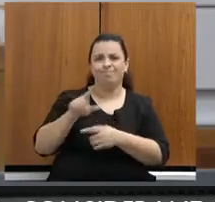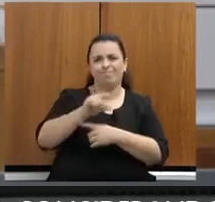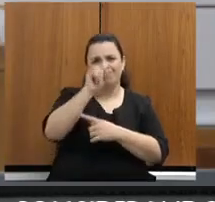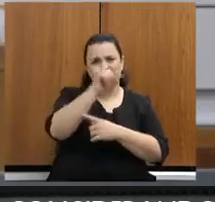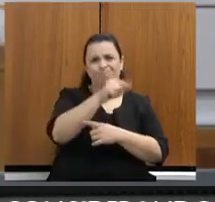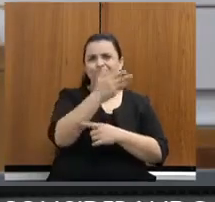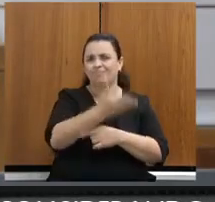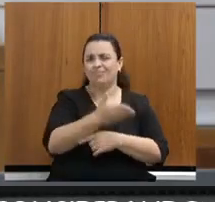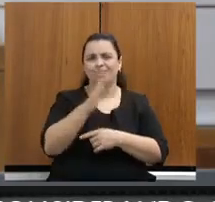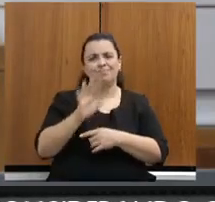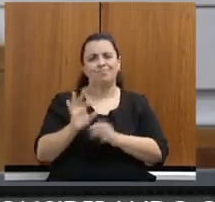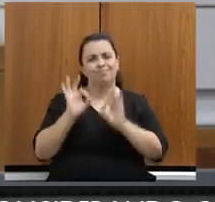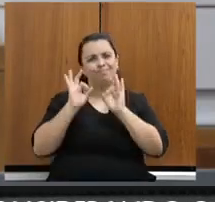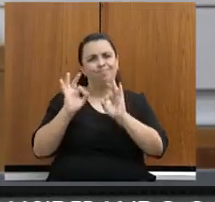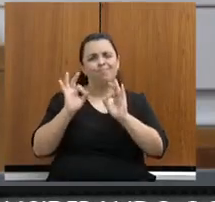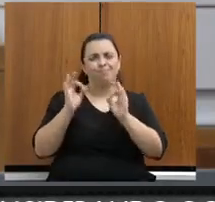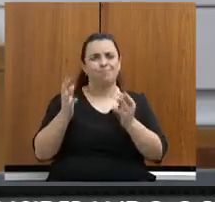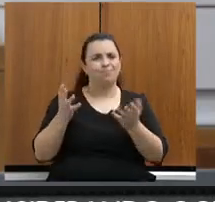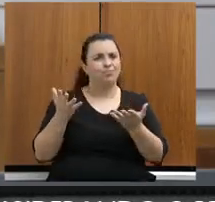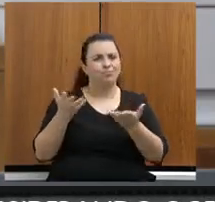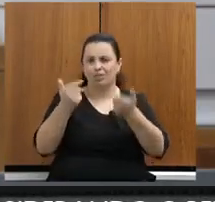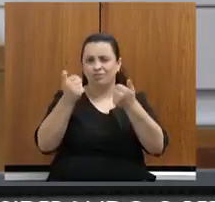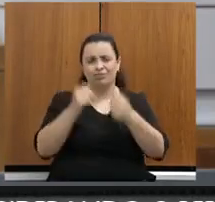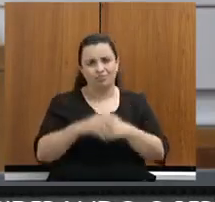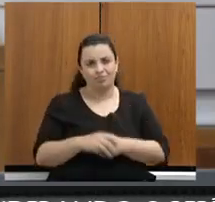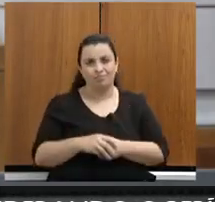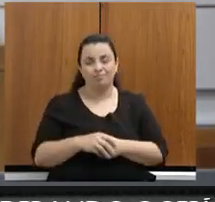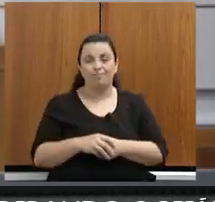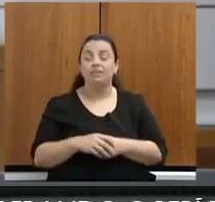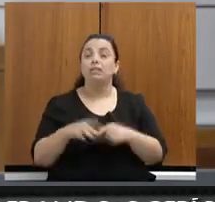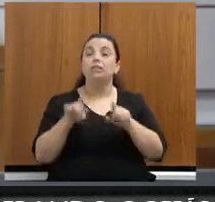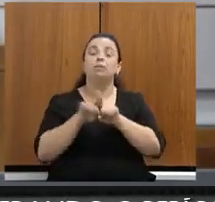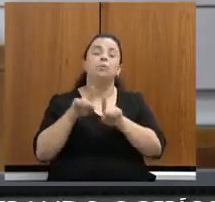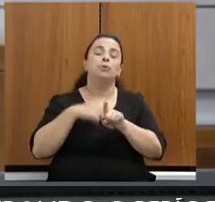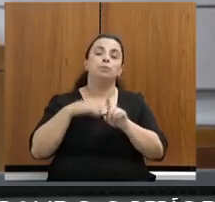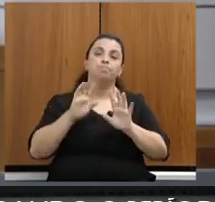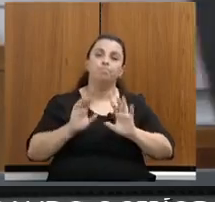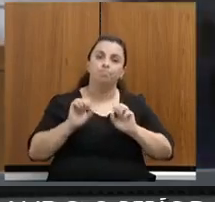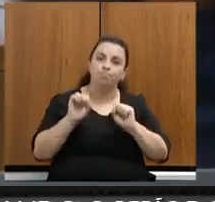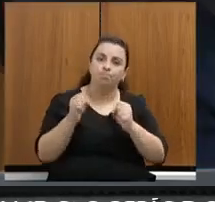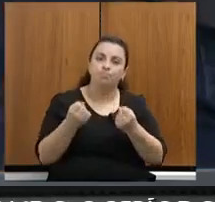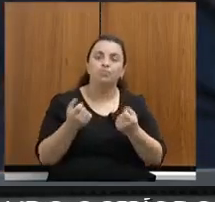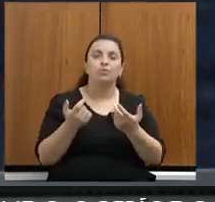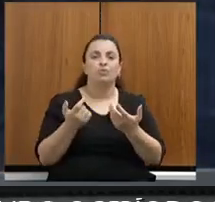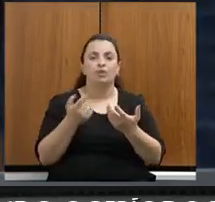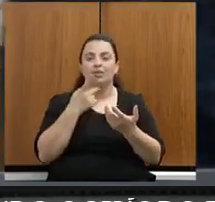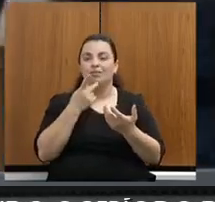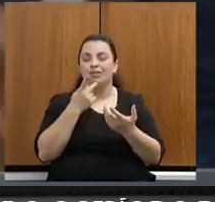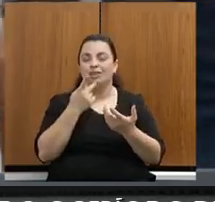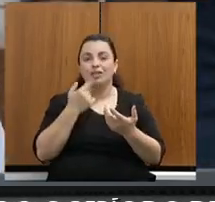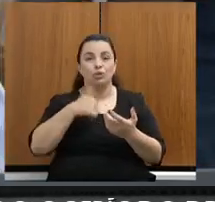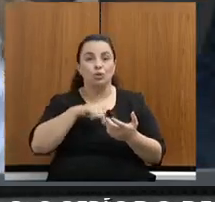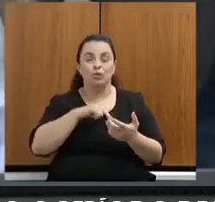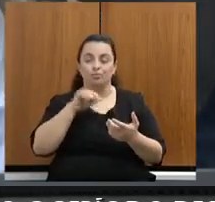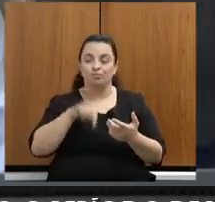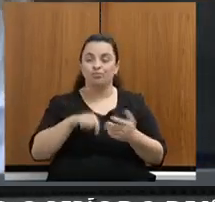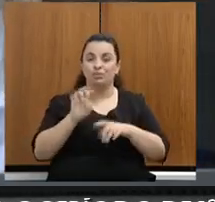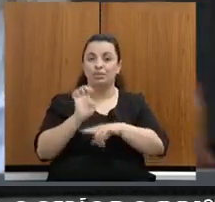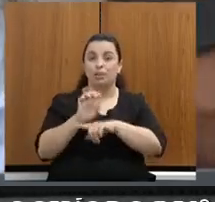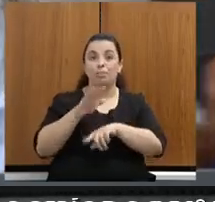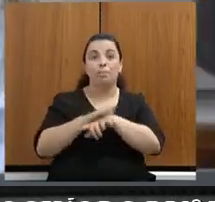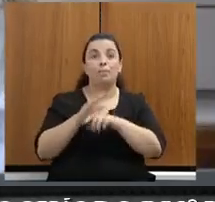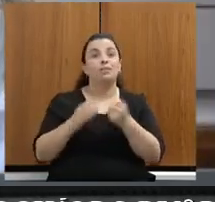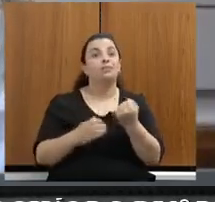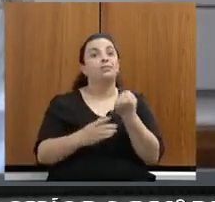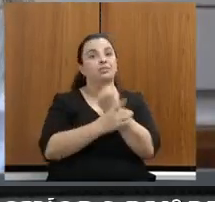viu eu gostaria de enfatizar aqui o fato de estar no centro considerado o estado mais seguro